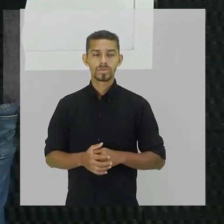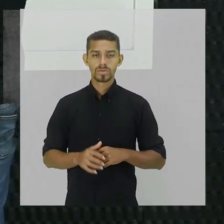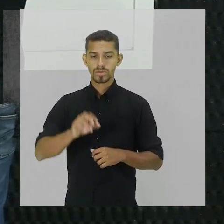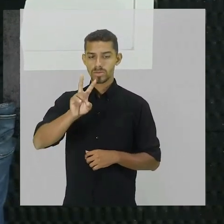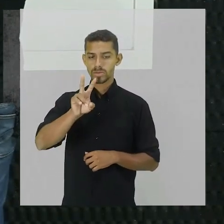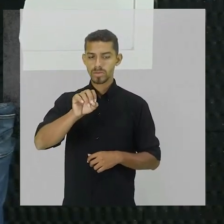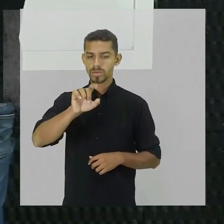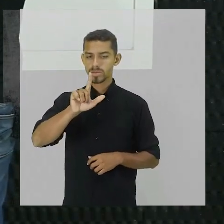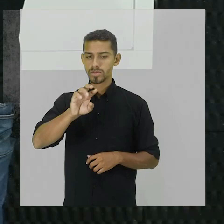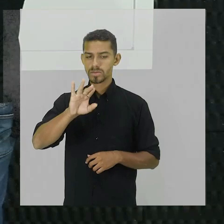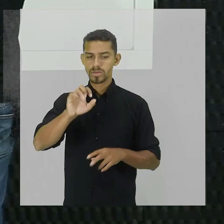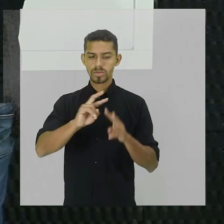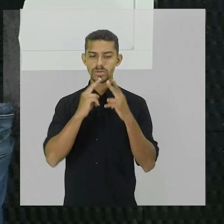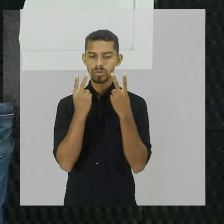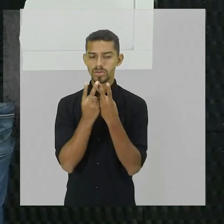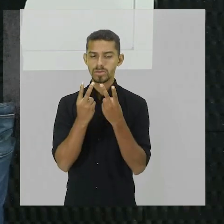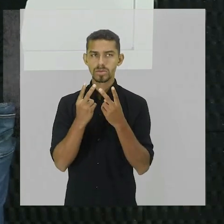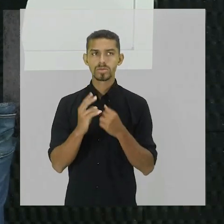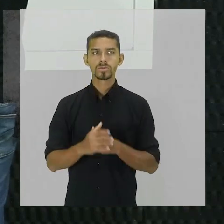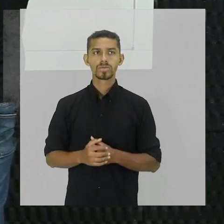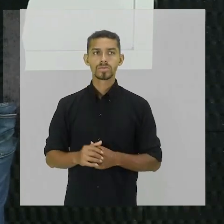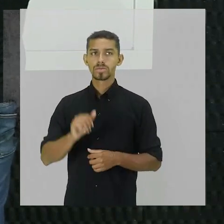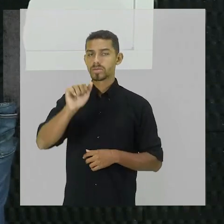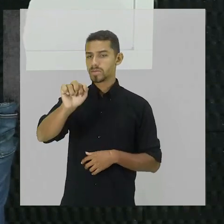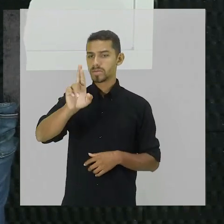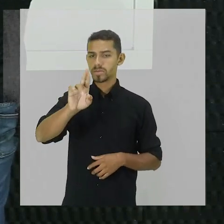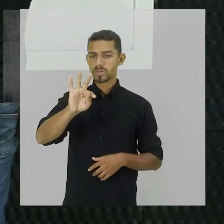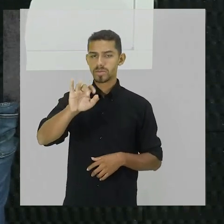cubo, turma? É aresta